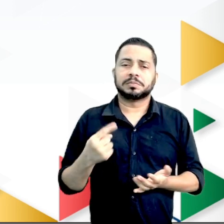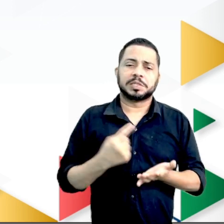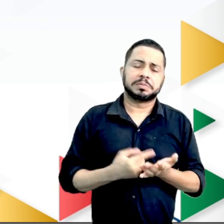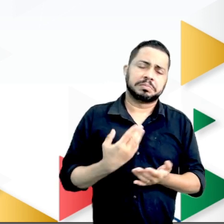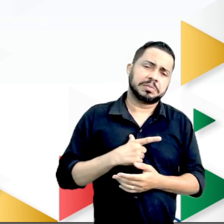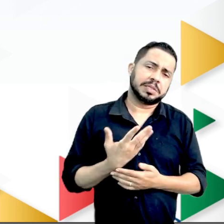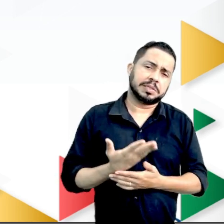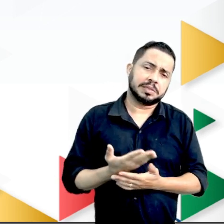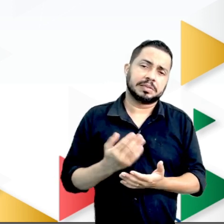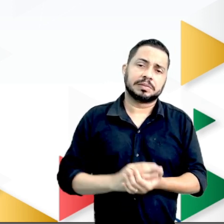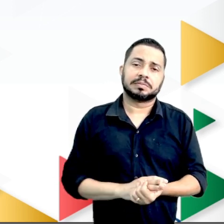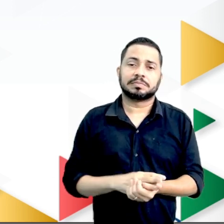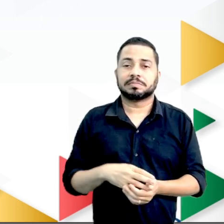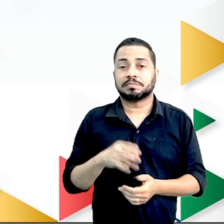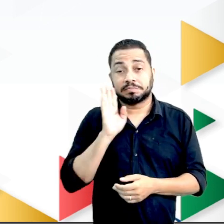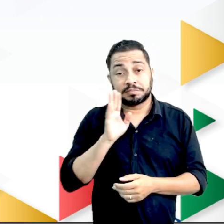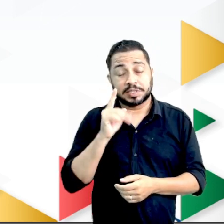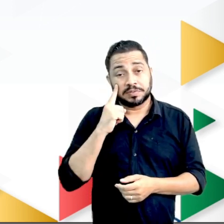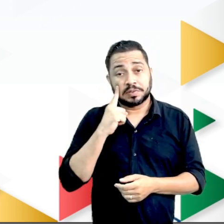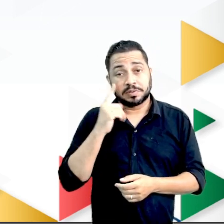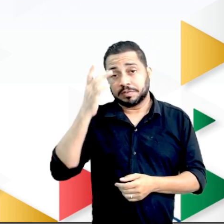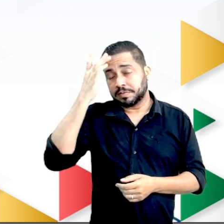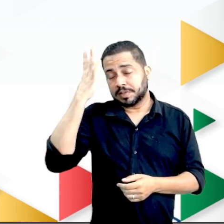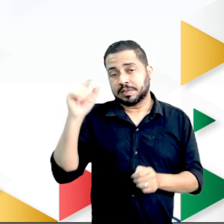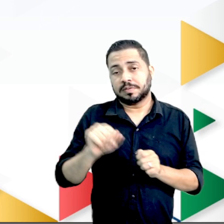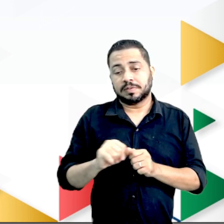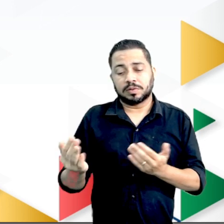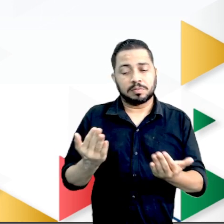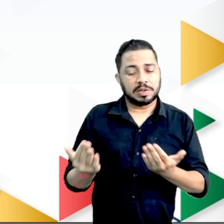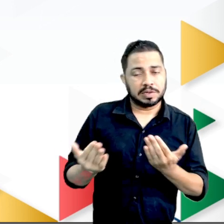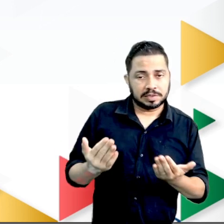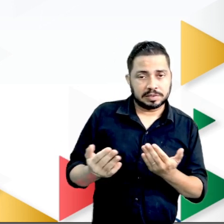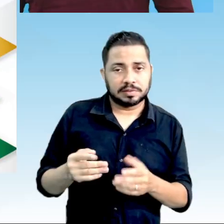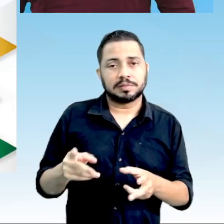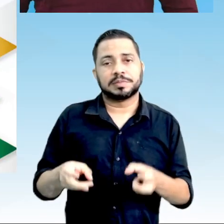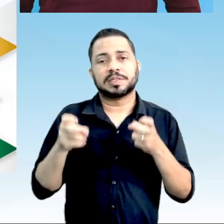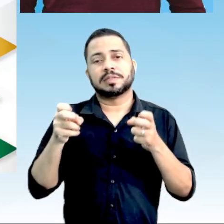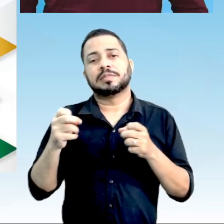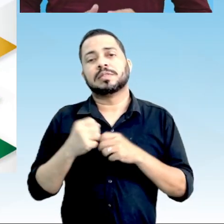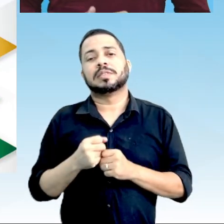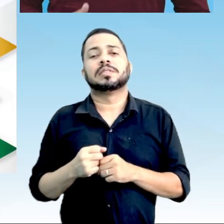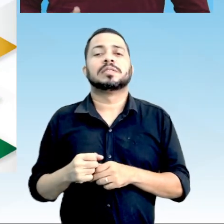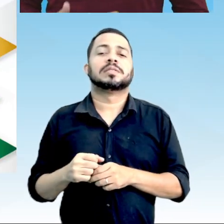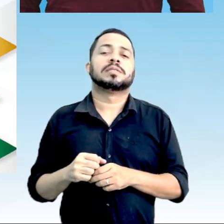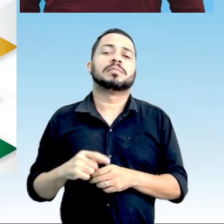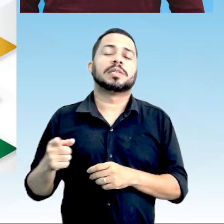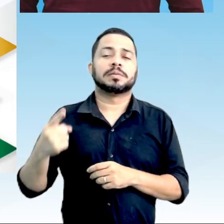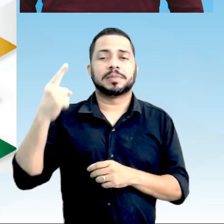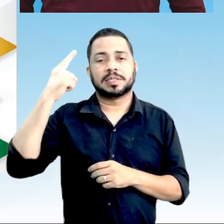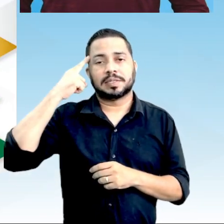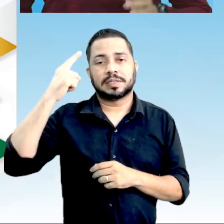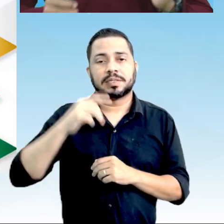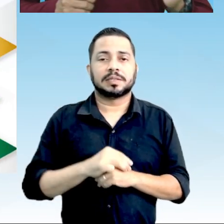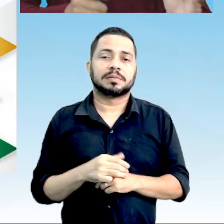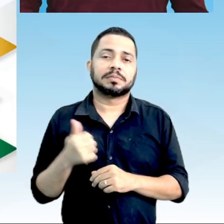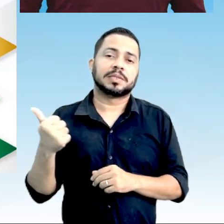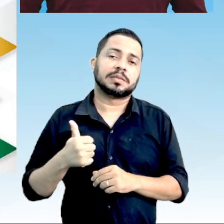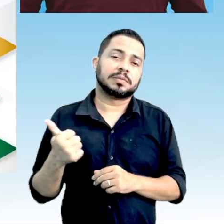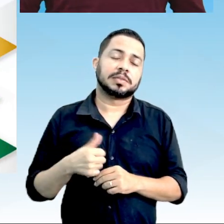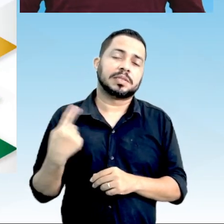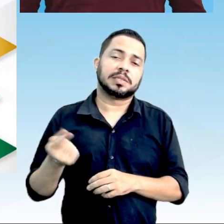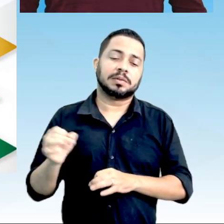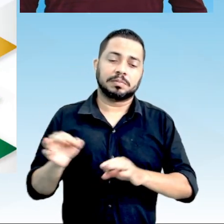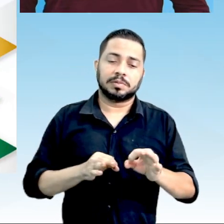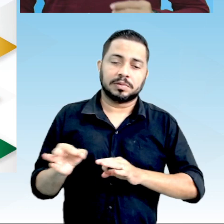aí para você. Beleza? Viu como é fácil? Fez a comparação e observou uma questão para pensar, tá? Primeiro a gente